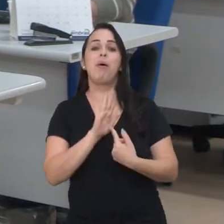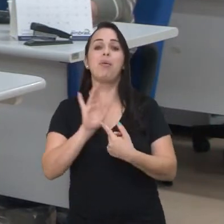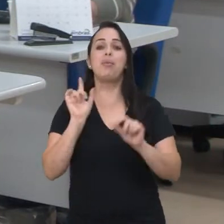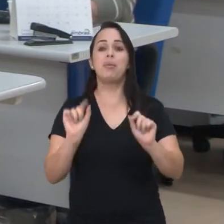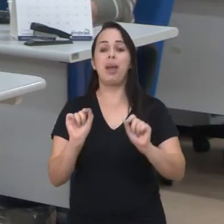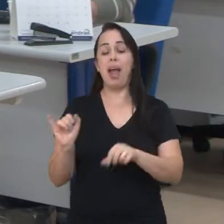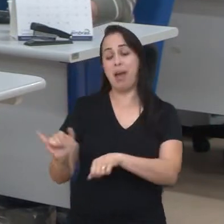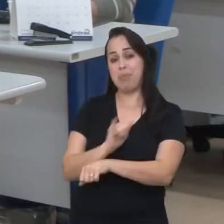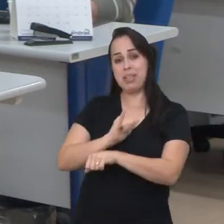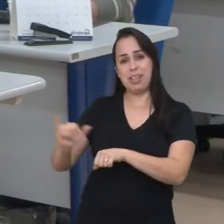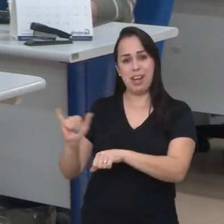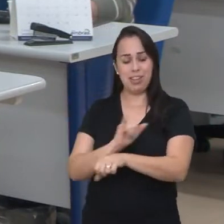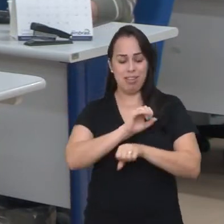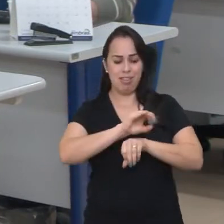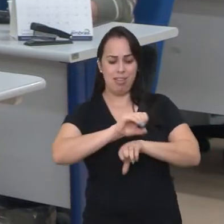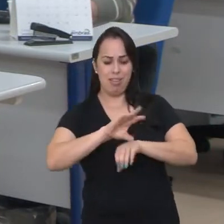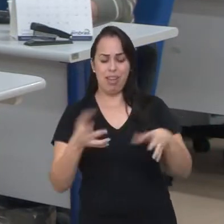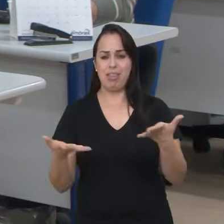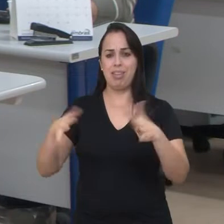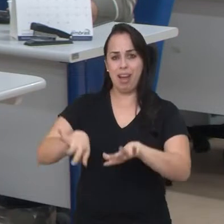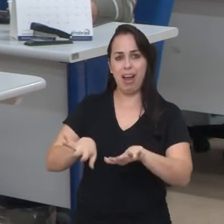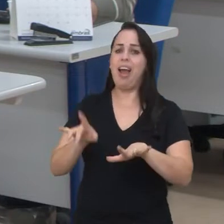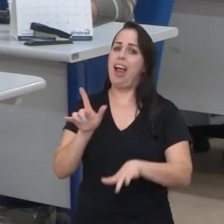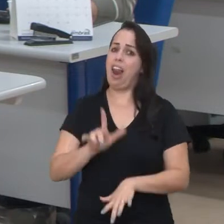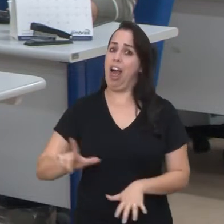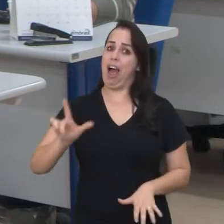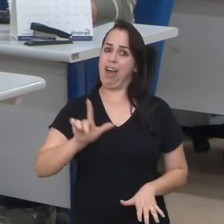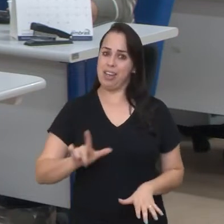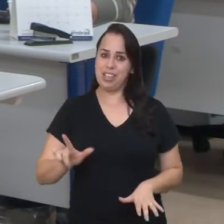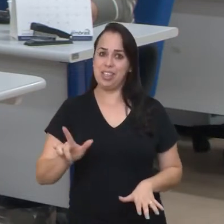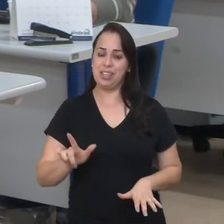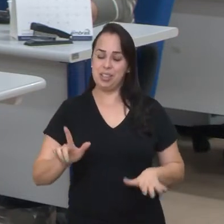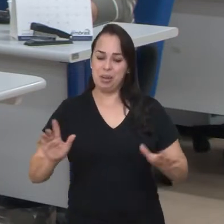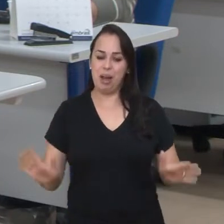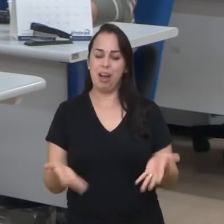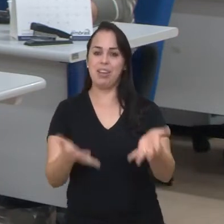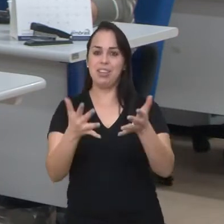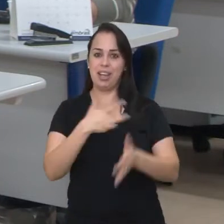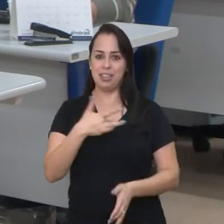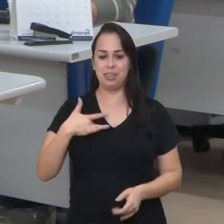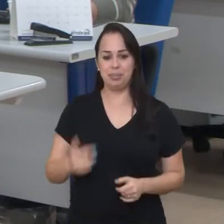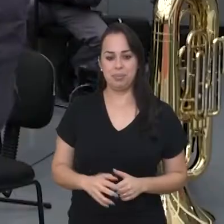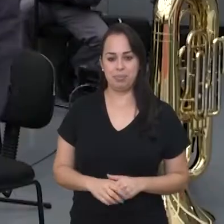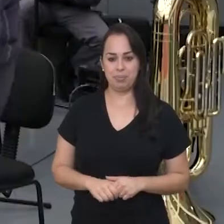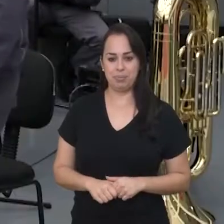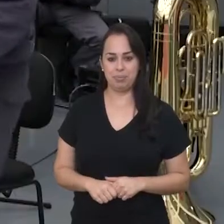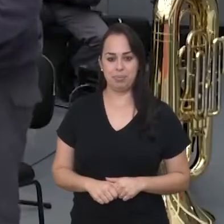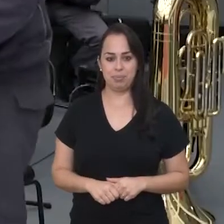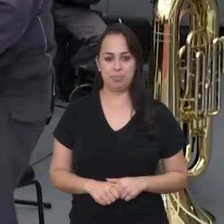esporte pode ser uma ferramenta de ensino, inclusão e, é claro, promoção da saúde.